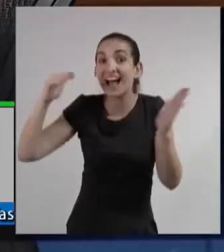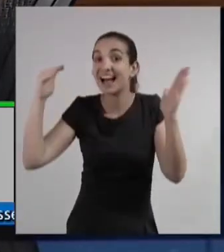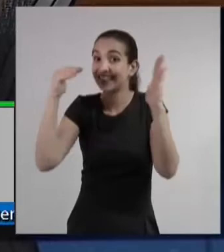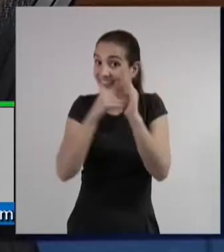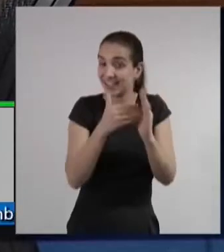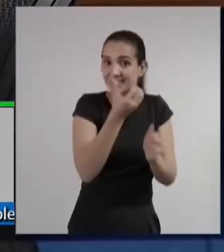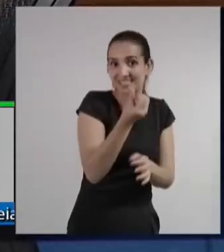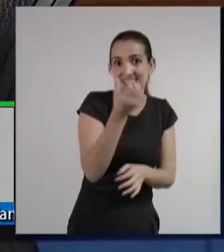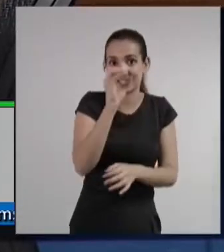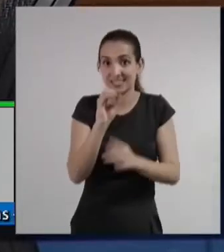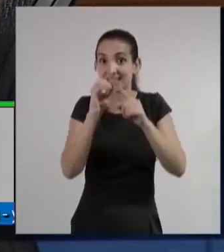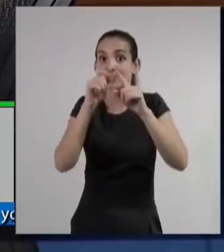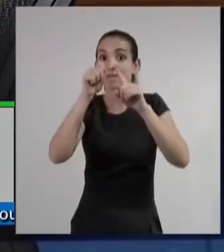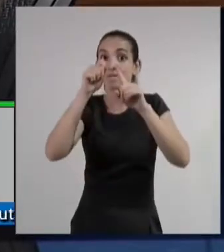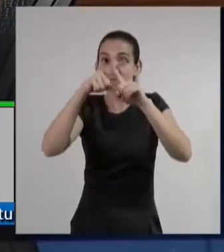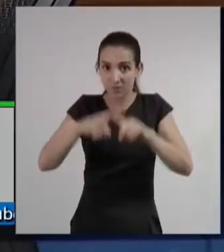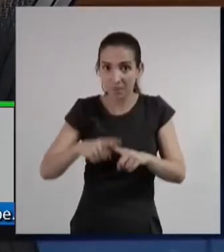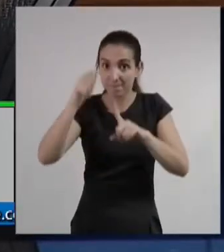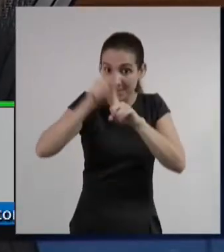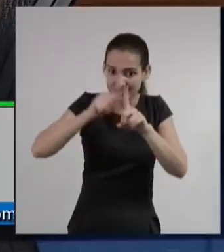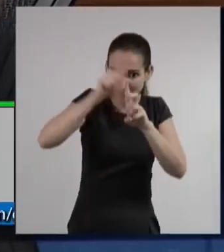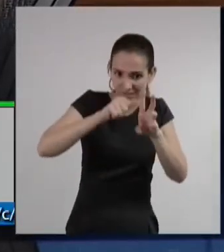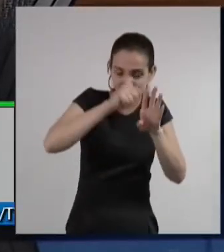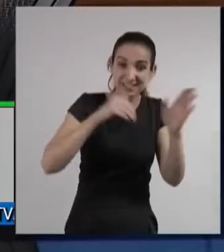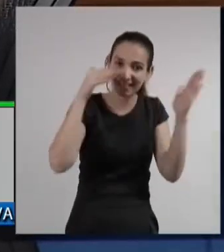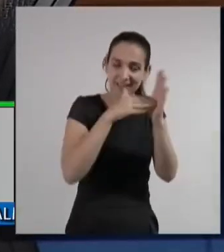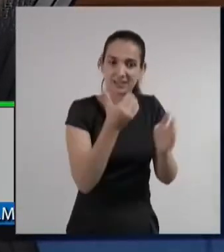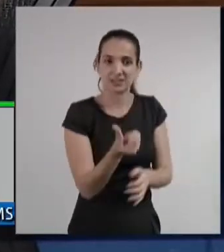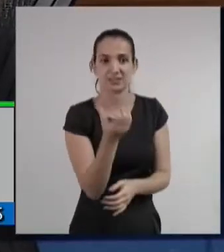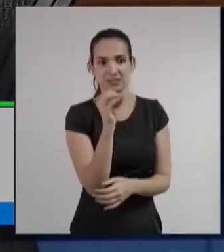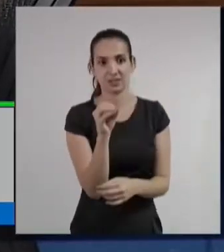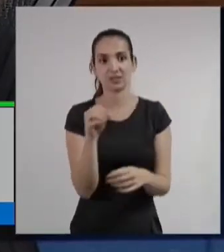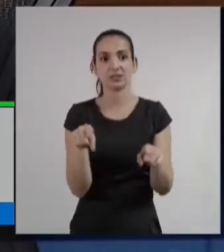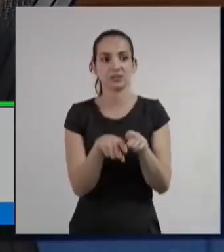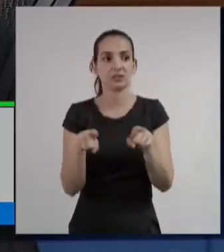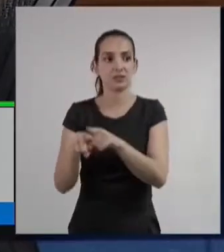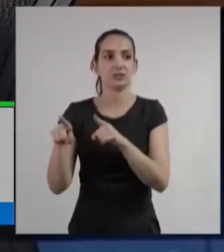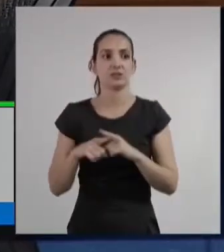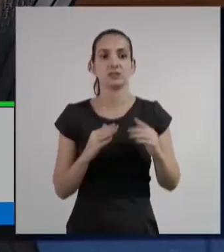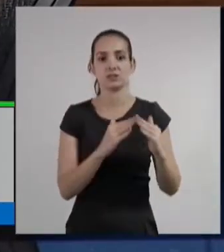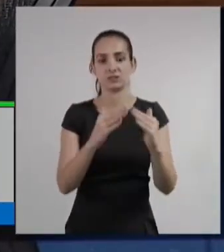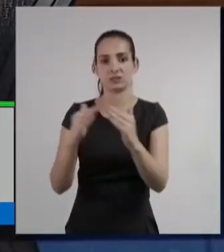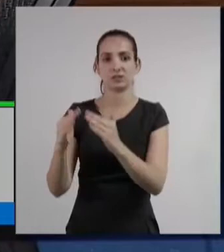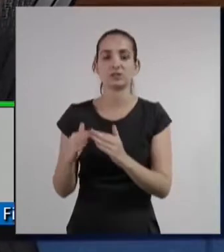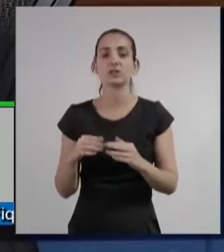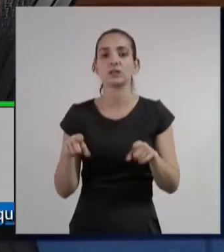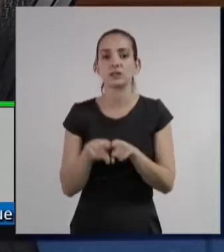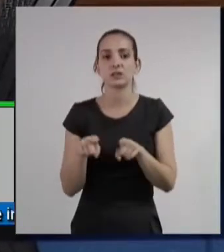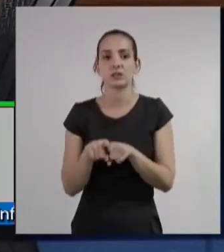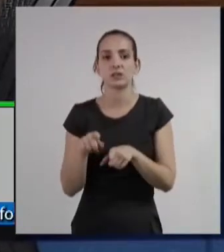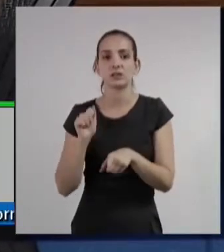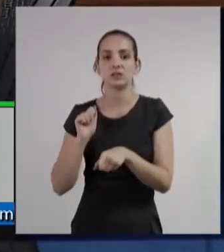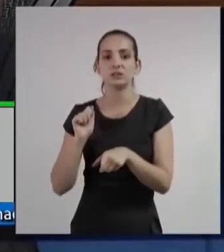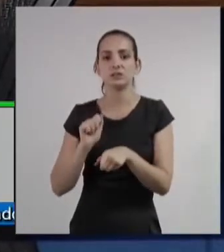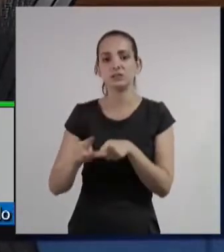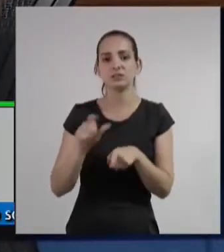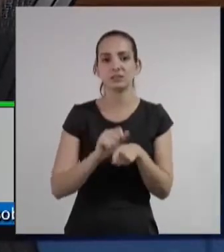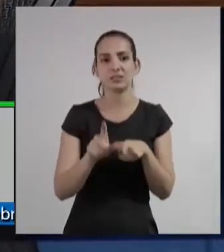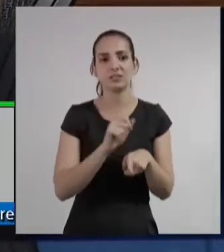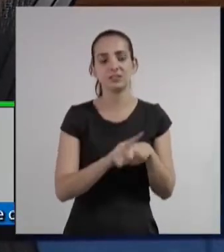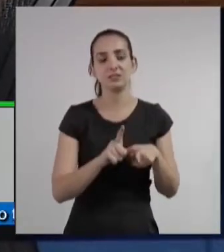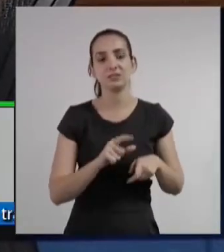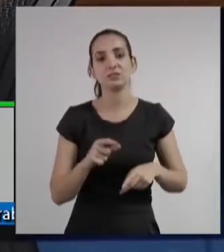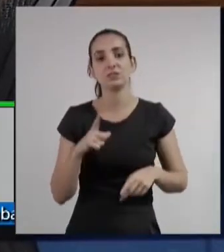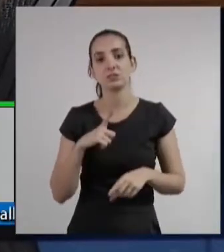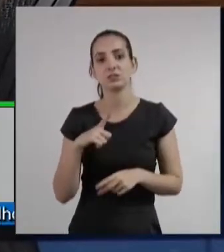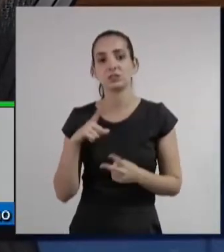60 meses. E foi incluído para esses imóveis também, além do parcelamento, também um rebate de 40%. Então,